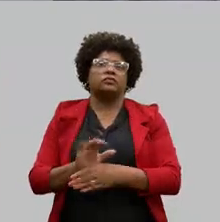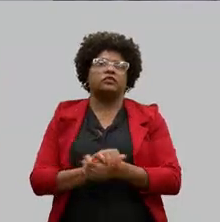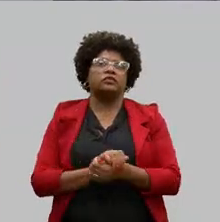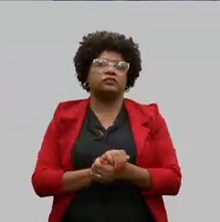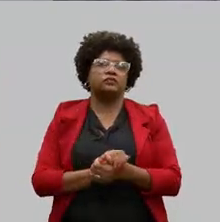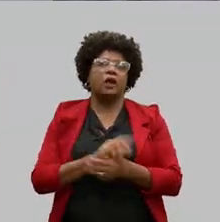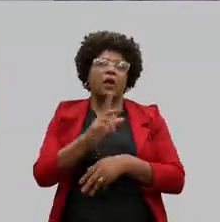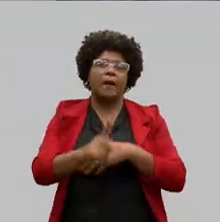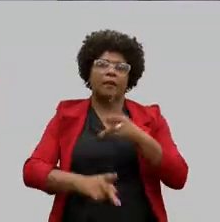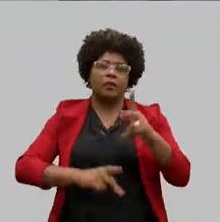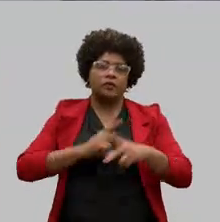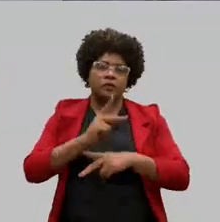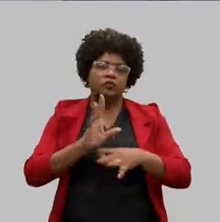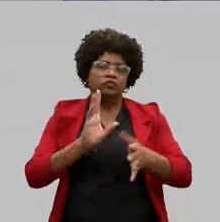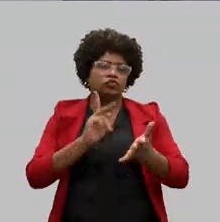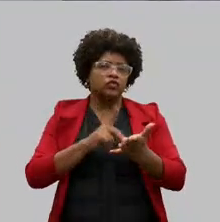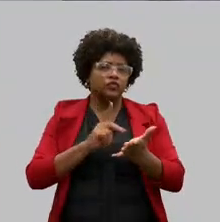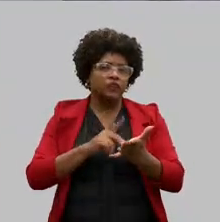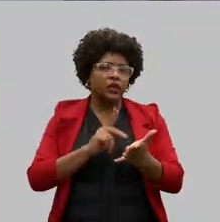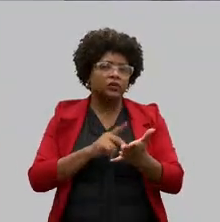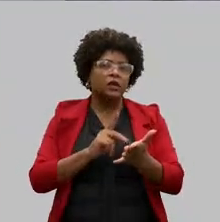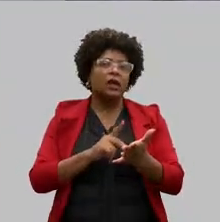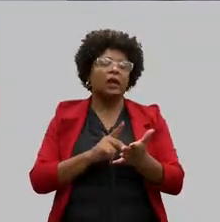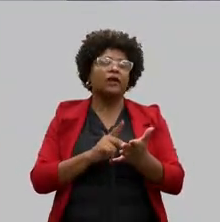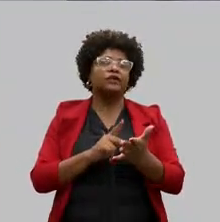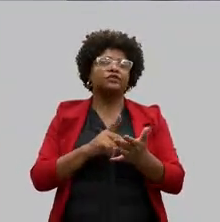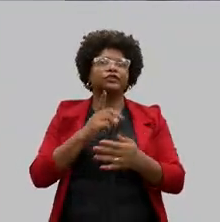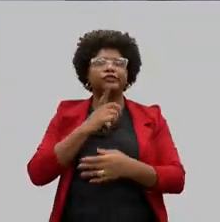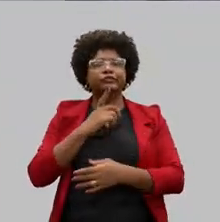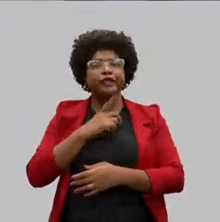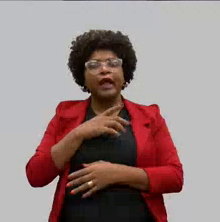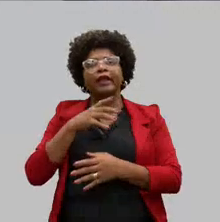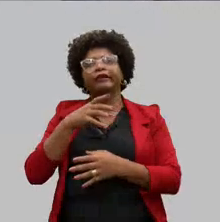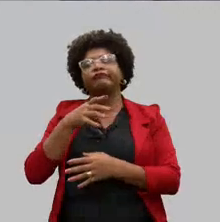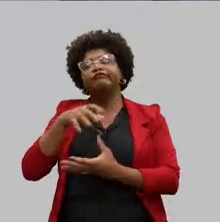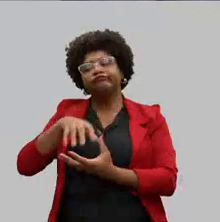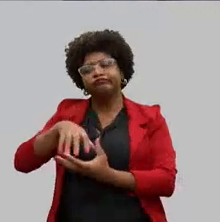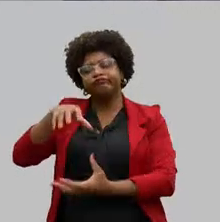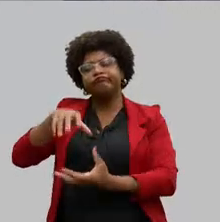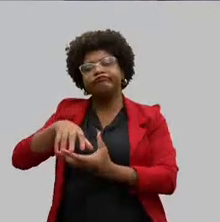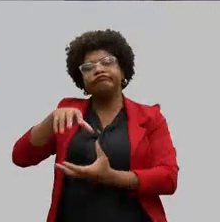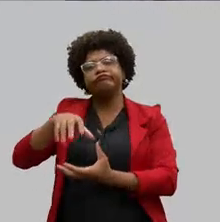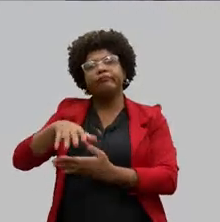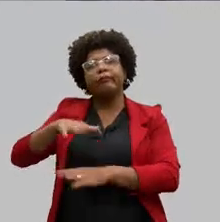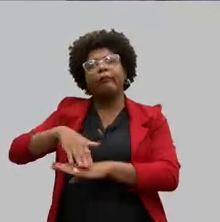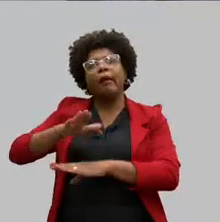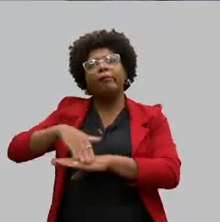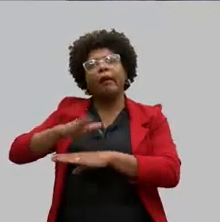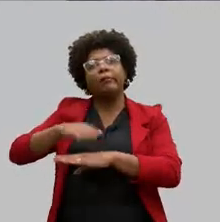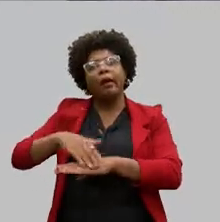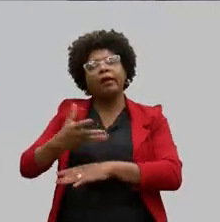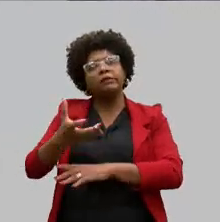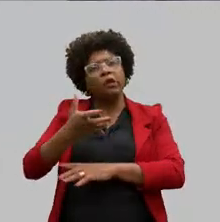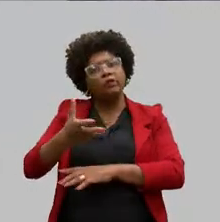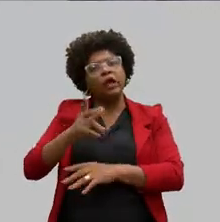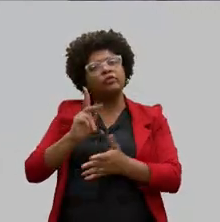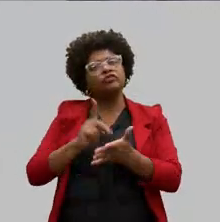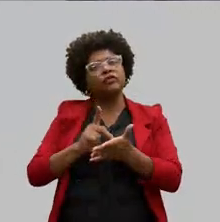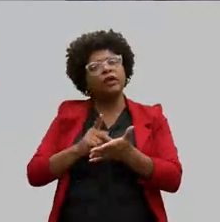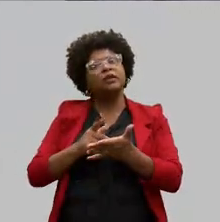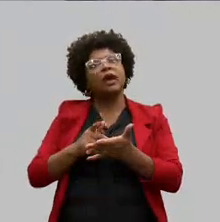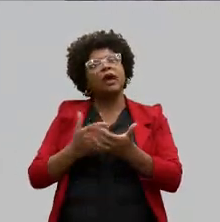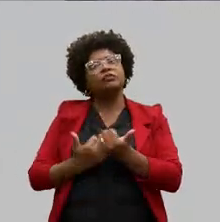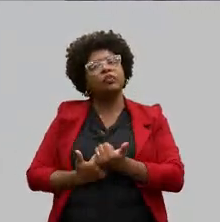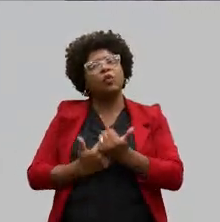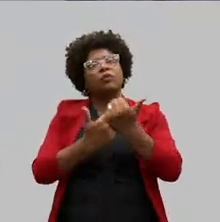população realmente tem envelhecido muito e a gente quer aí com nossa contribuição poder fazer também a diferença